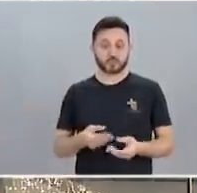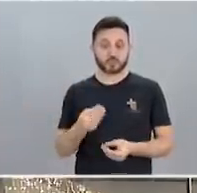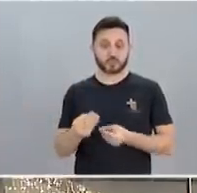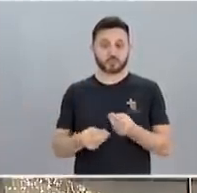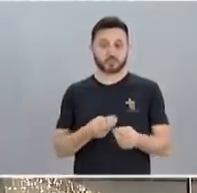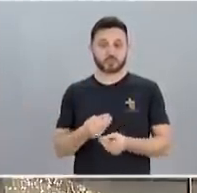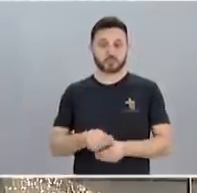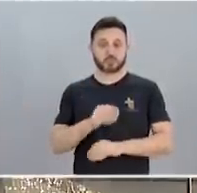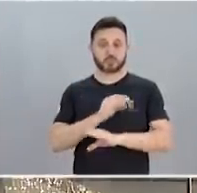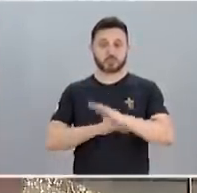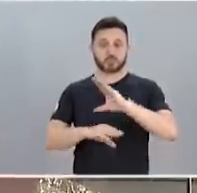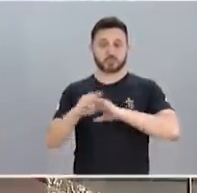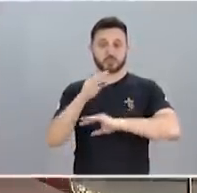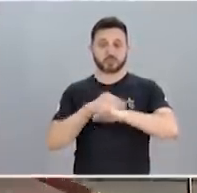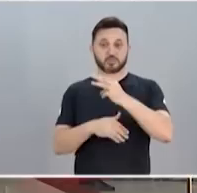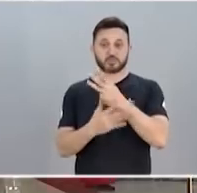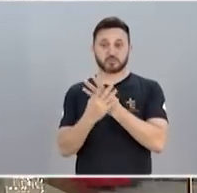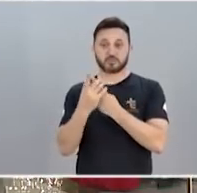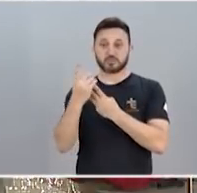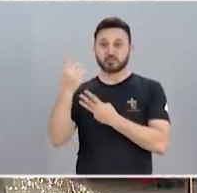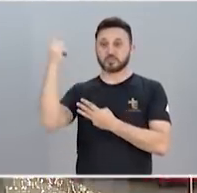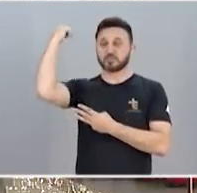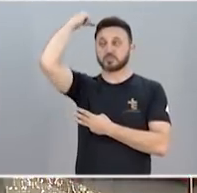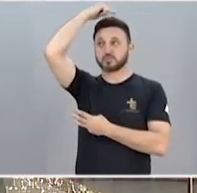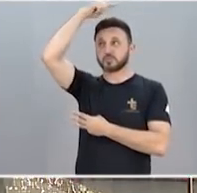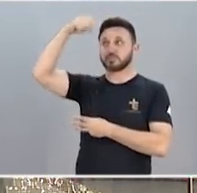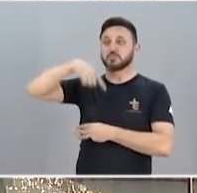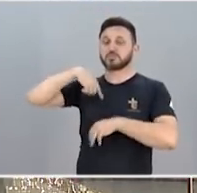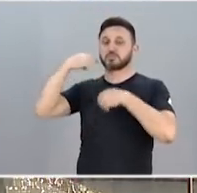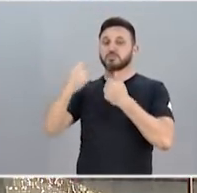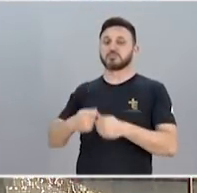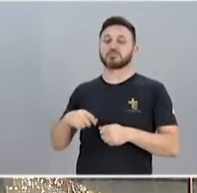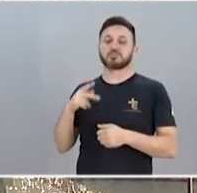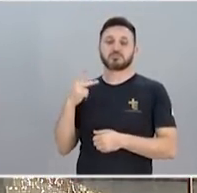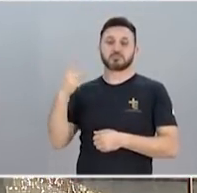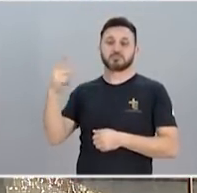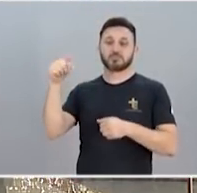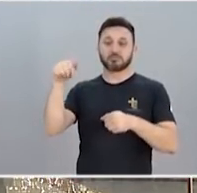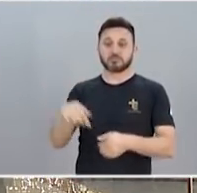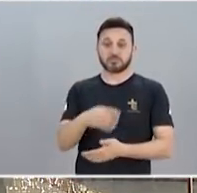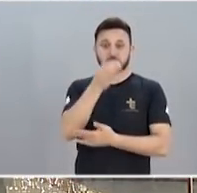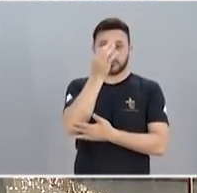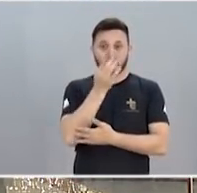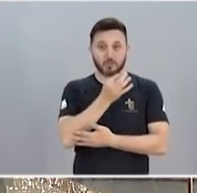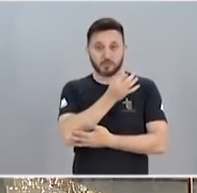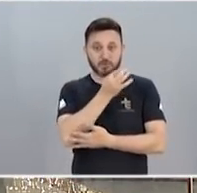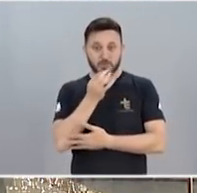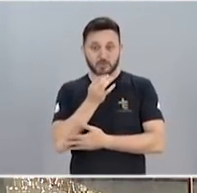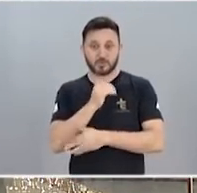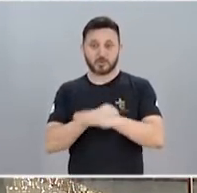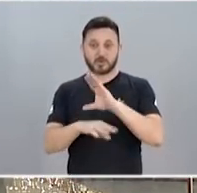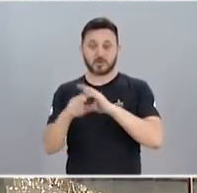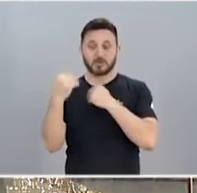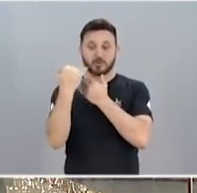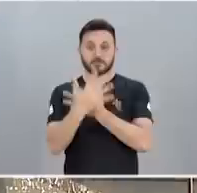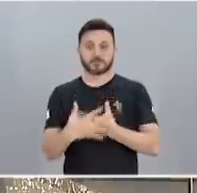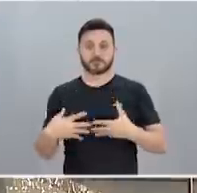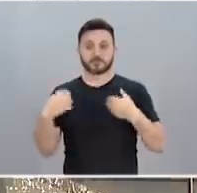início, cantando: Trindade Santa, eu preciso de ti nesta comunhão. Cantemos.